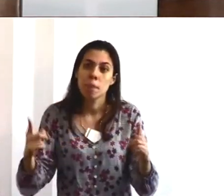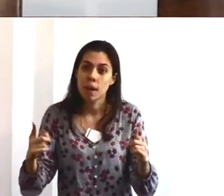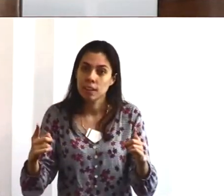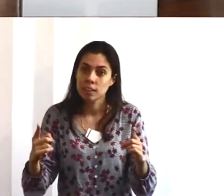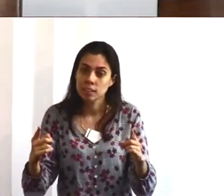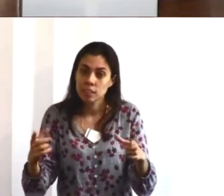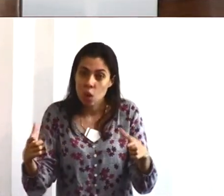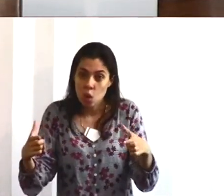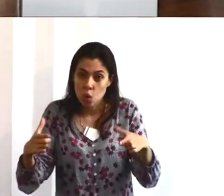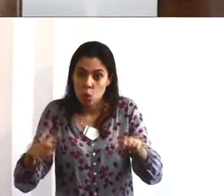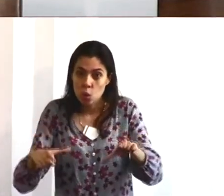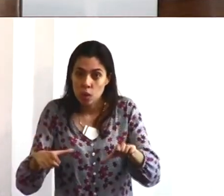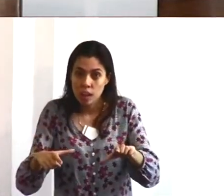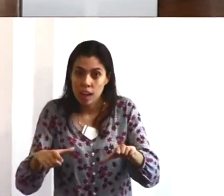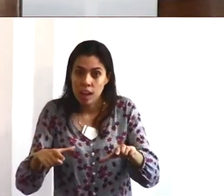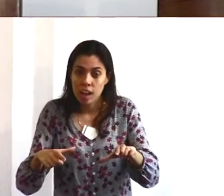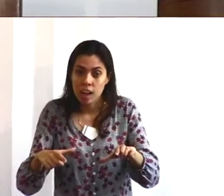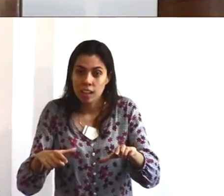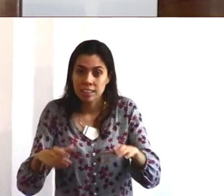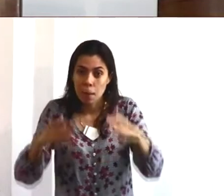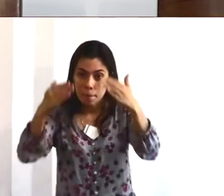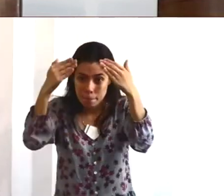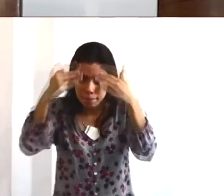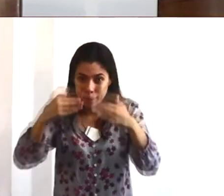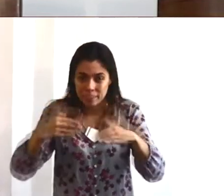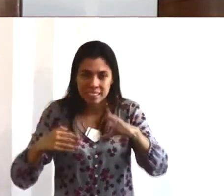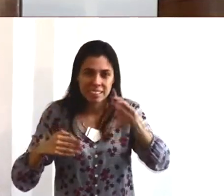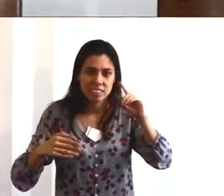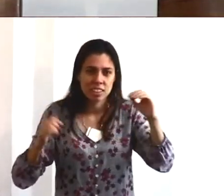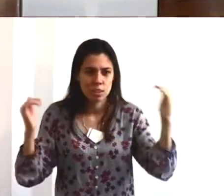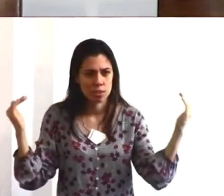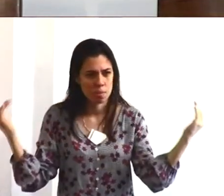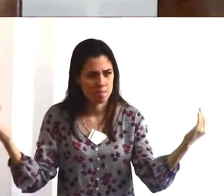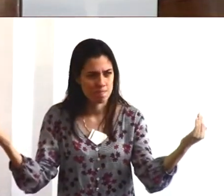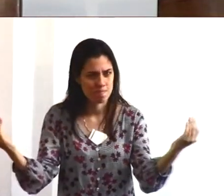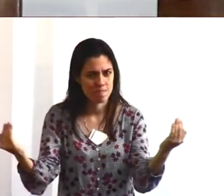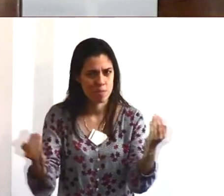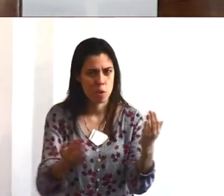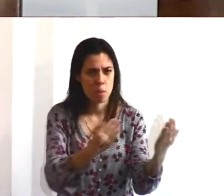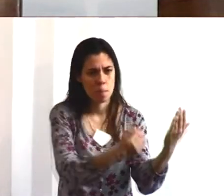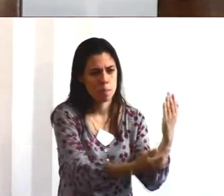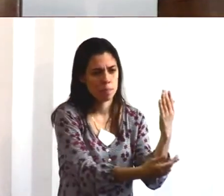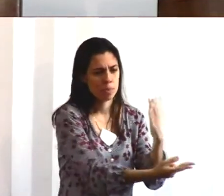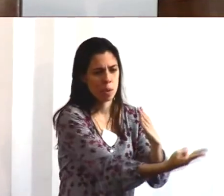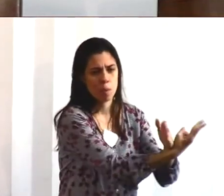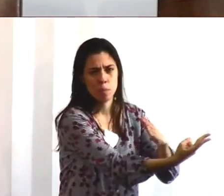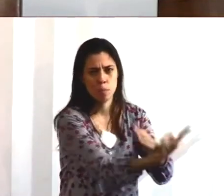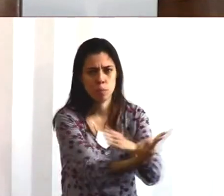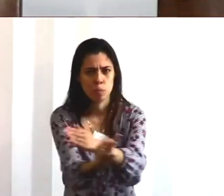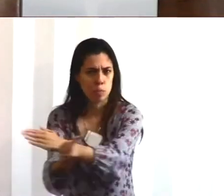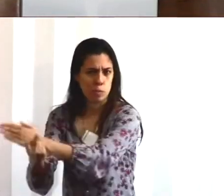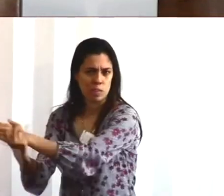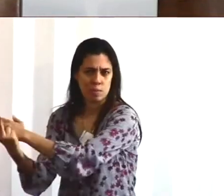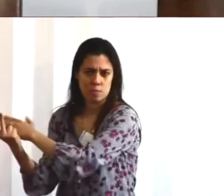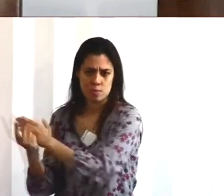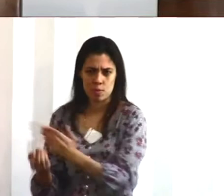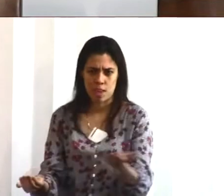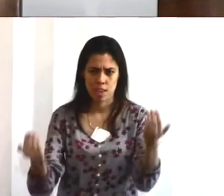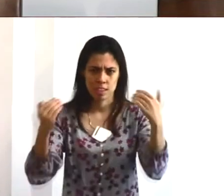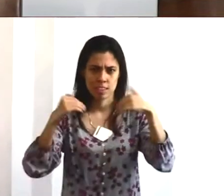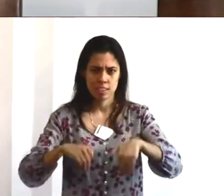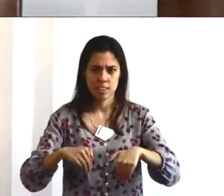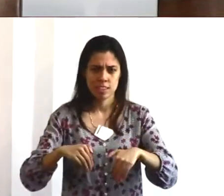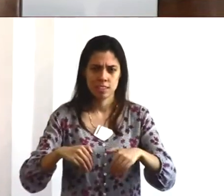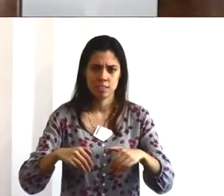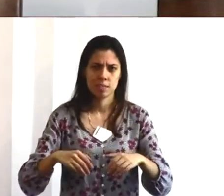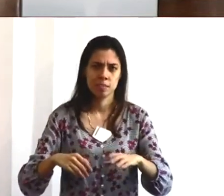as pessoas estão se destruindo, aqui dentro, na cidade em que Deus habita, não acontece